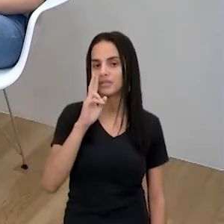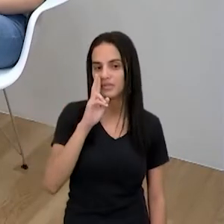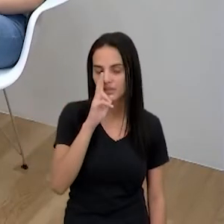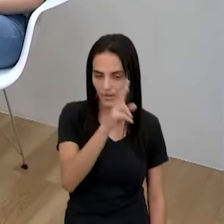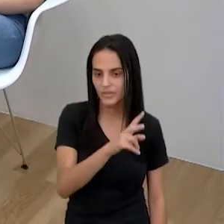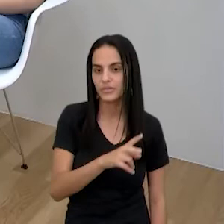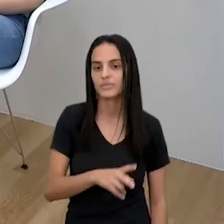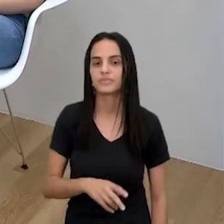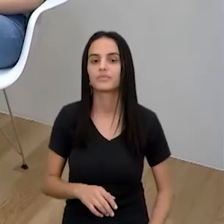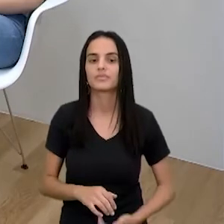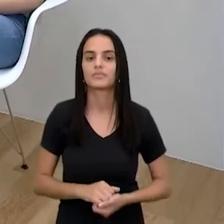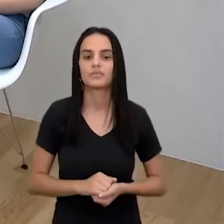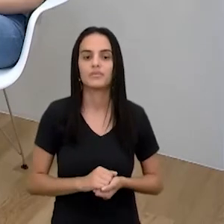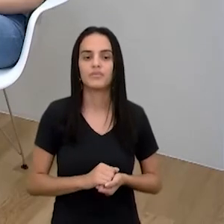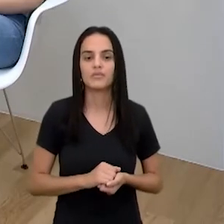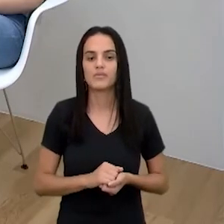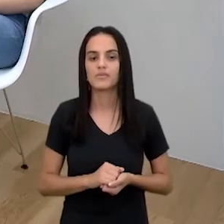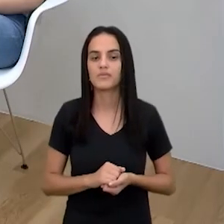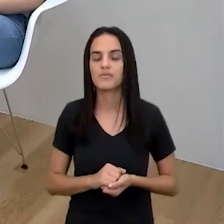na caça, né?